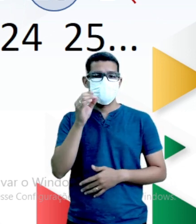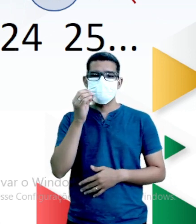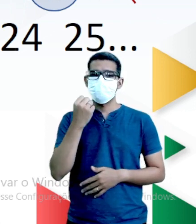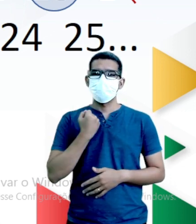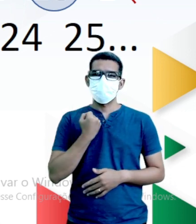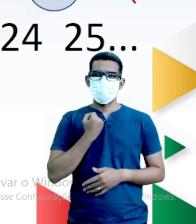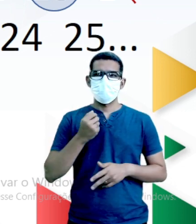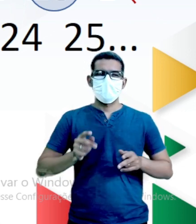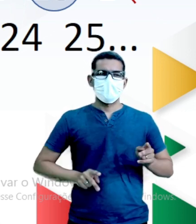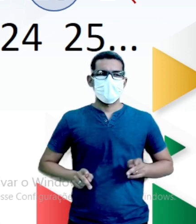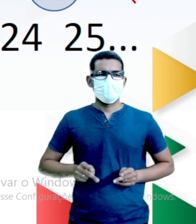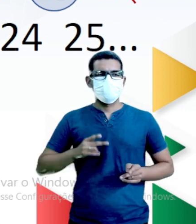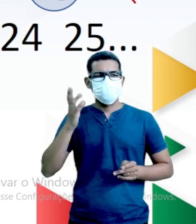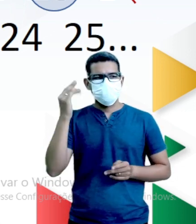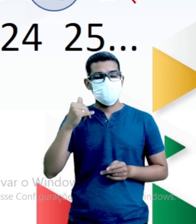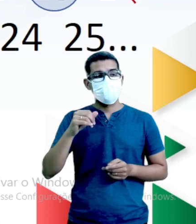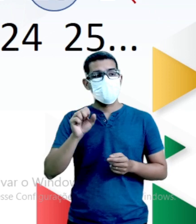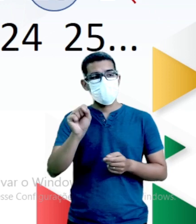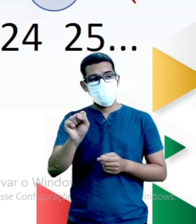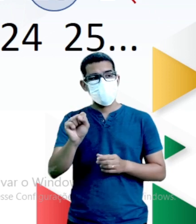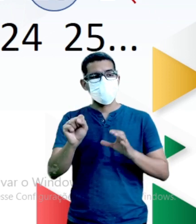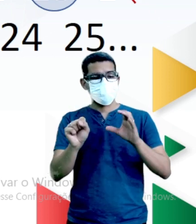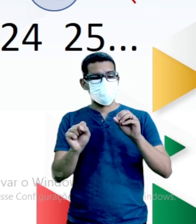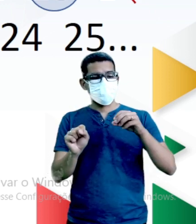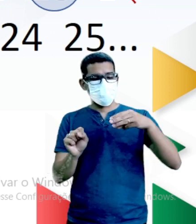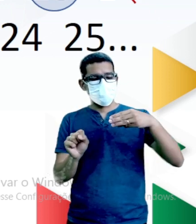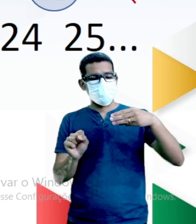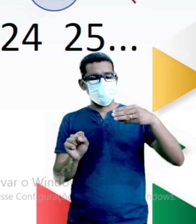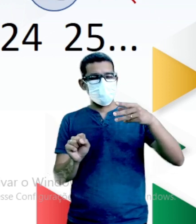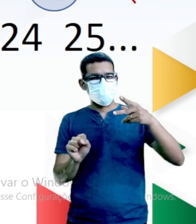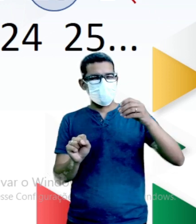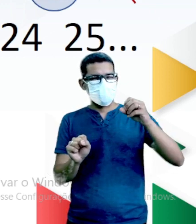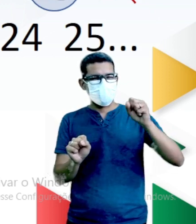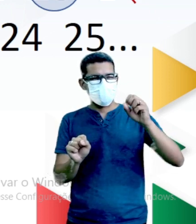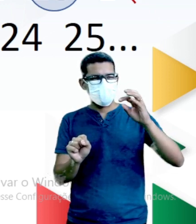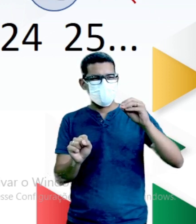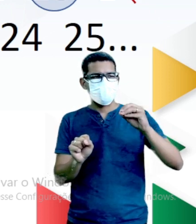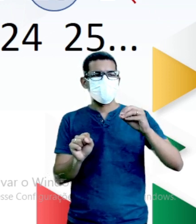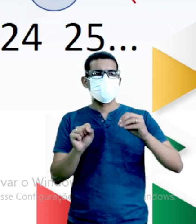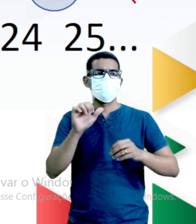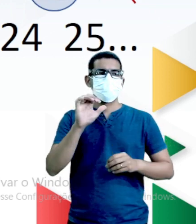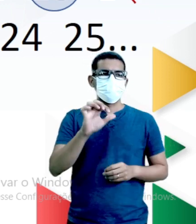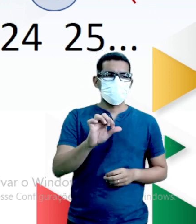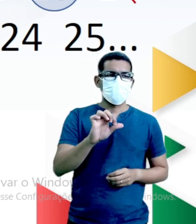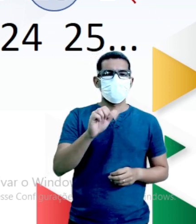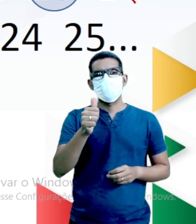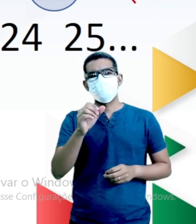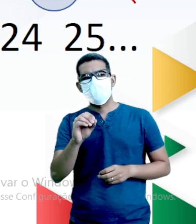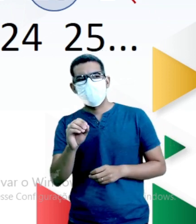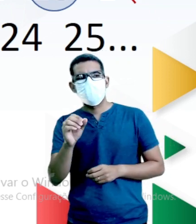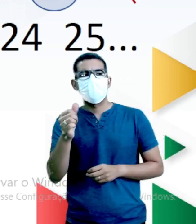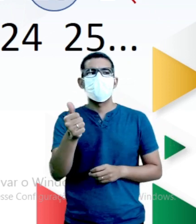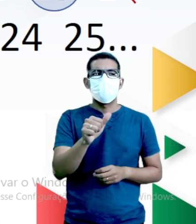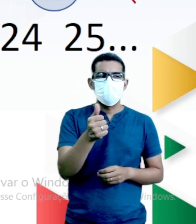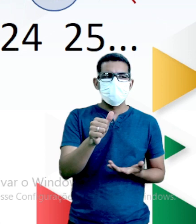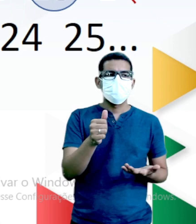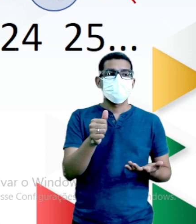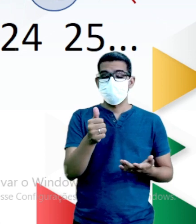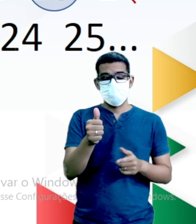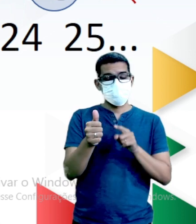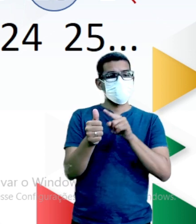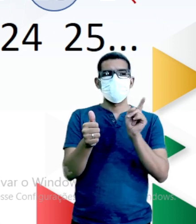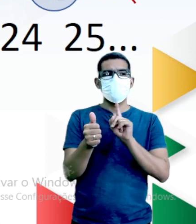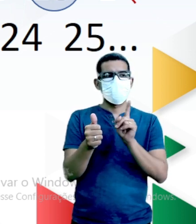Por quê? Porque o 8 é composto, o 9 é composto, o 10 é composto, o 11 não. O 12 é composto, o 13 não. O